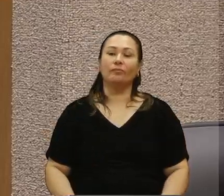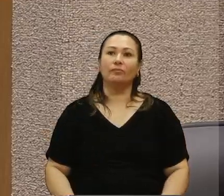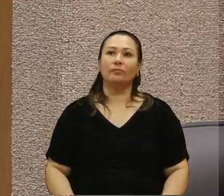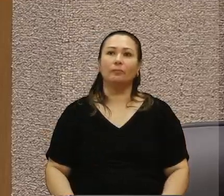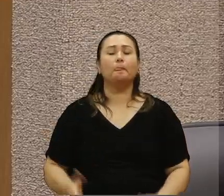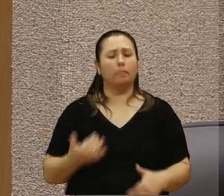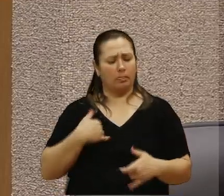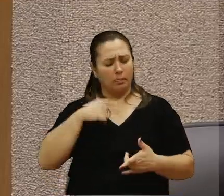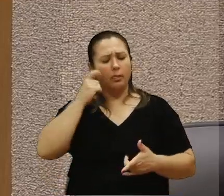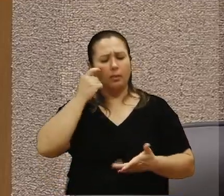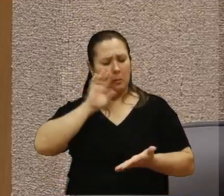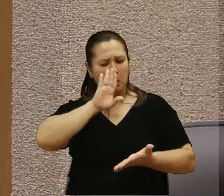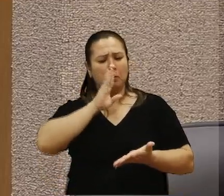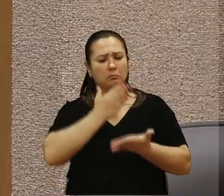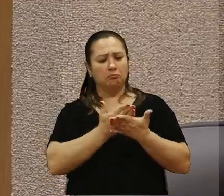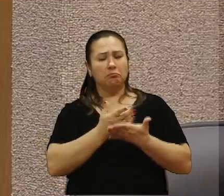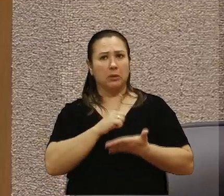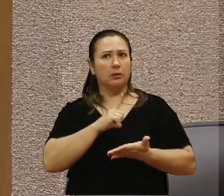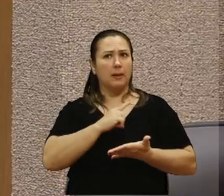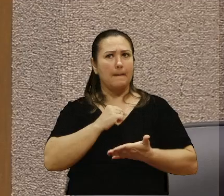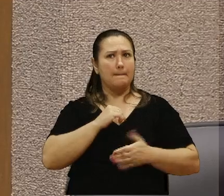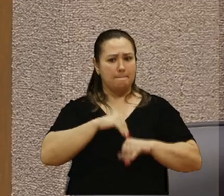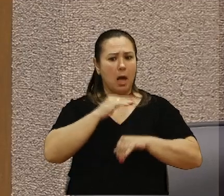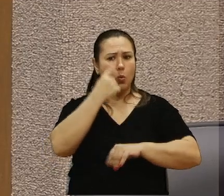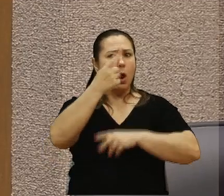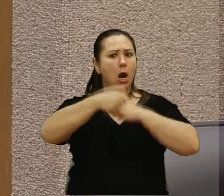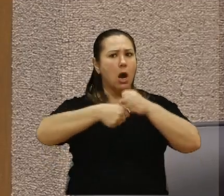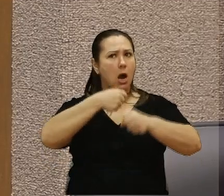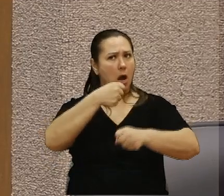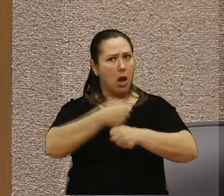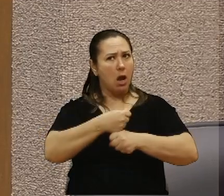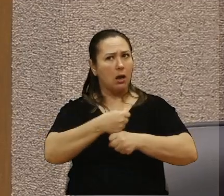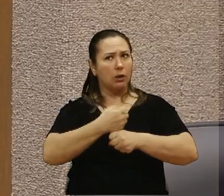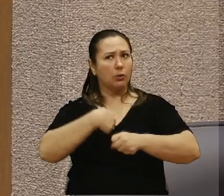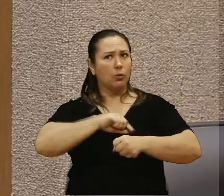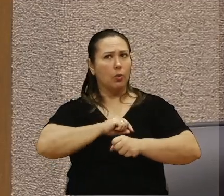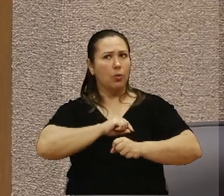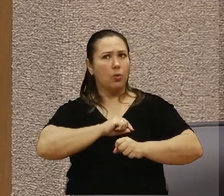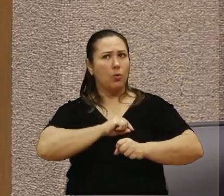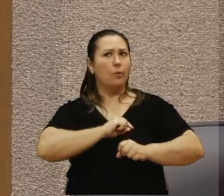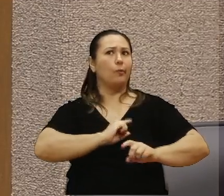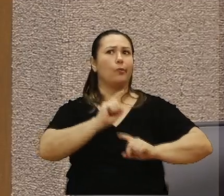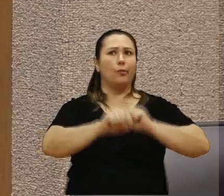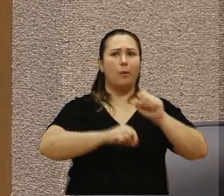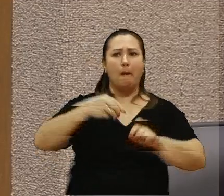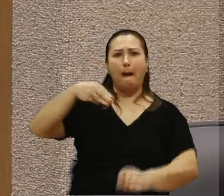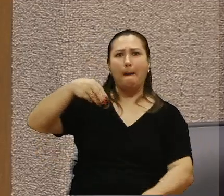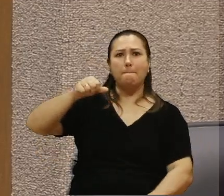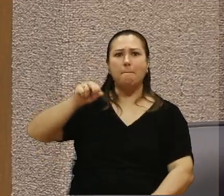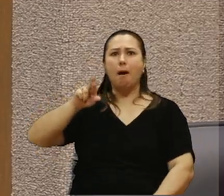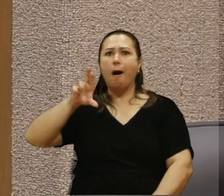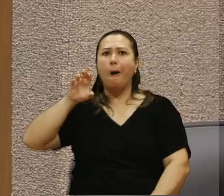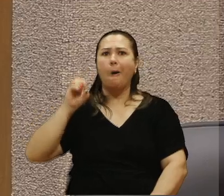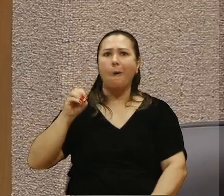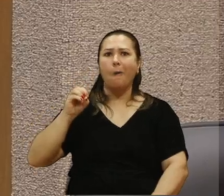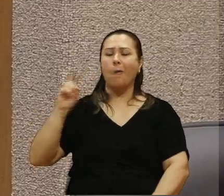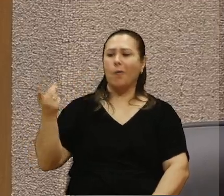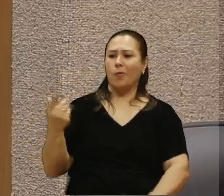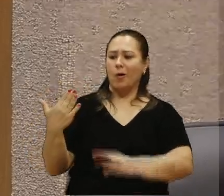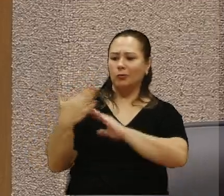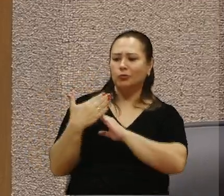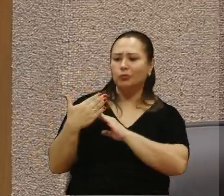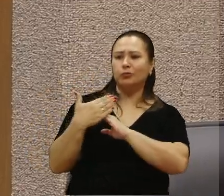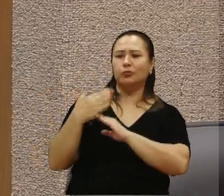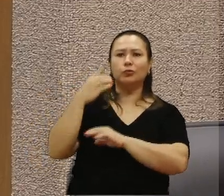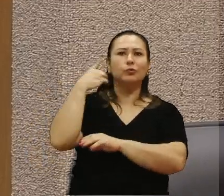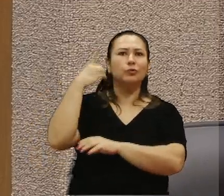eu acredito, né? Nós temos mais um ano de governo e com o papel do Mauro Pereira, com a ajuda da deputada Denise, nós vamos